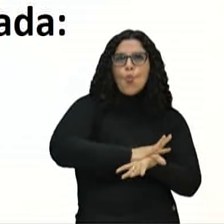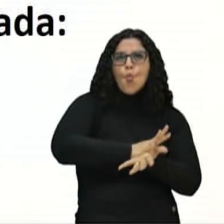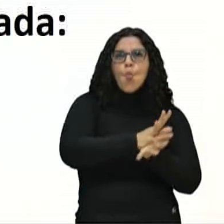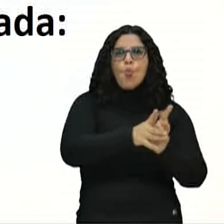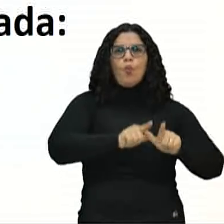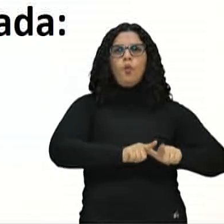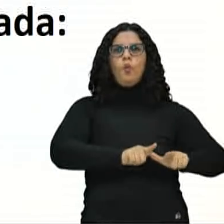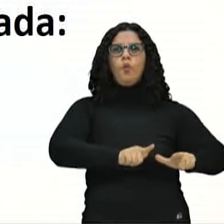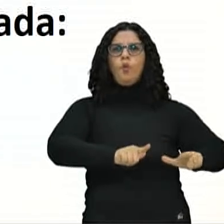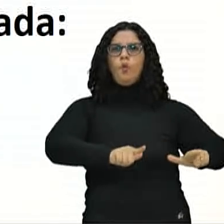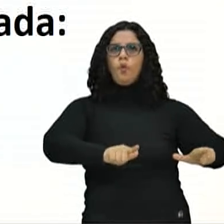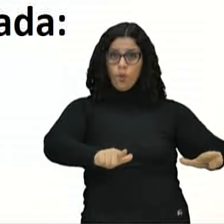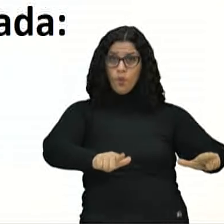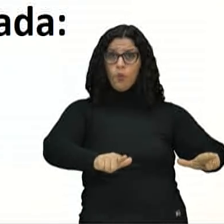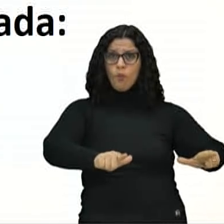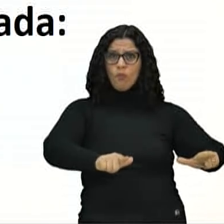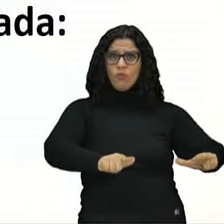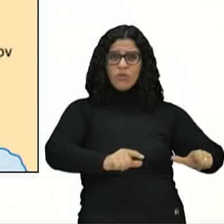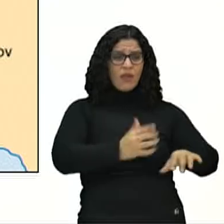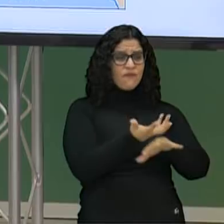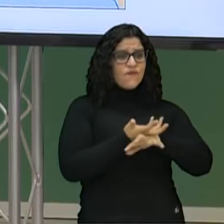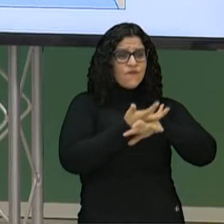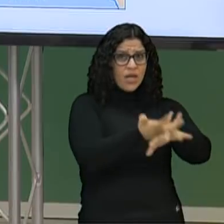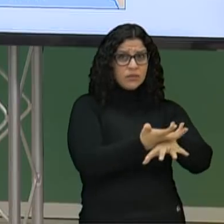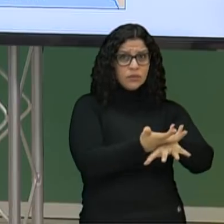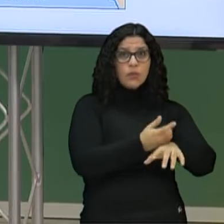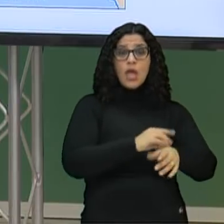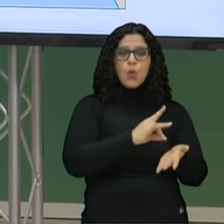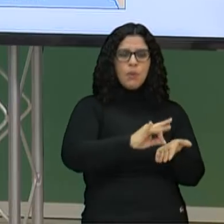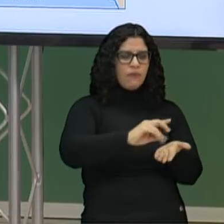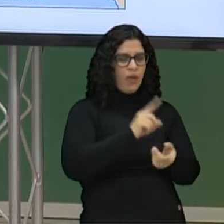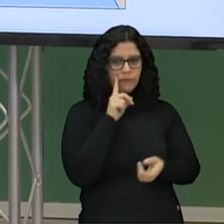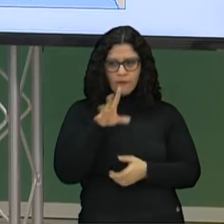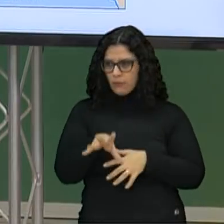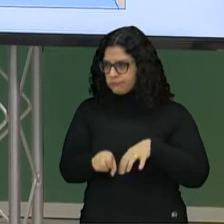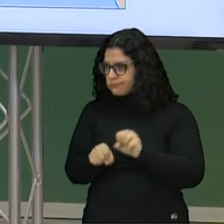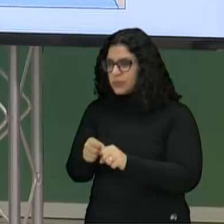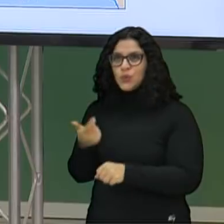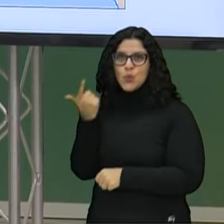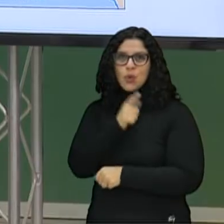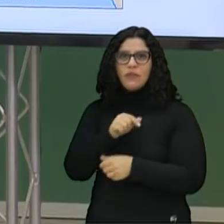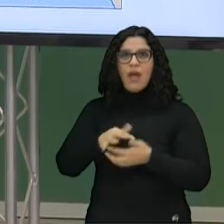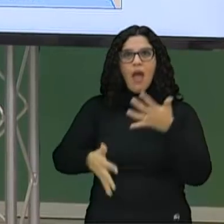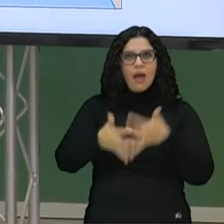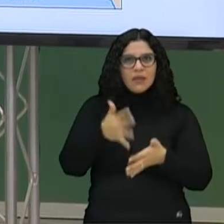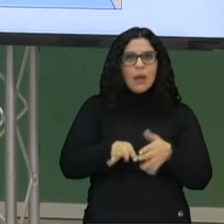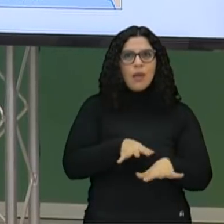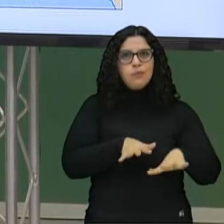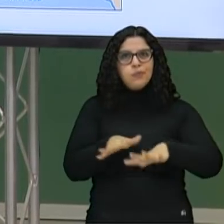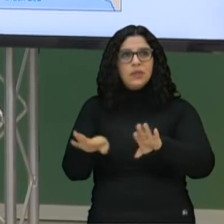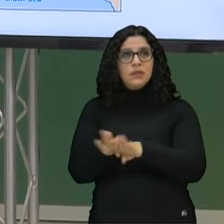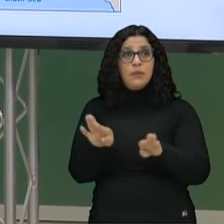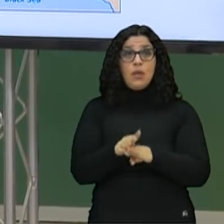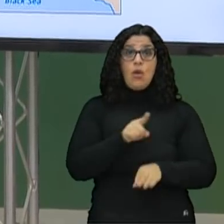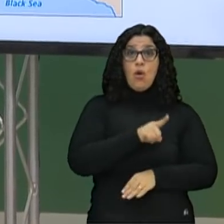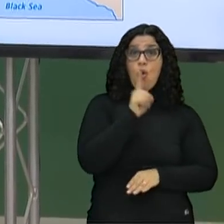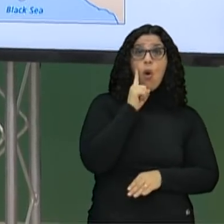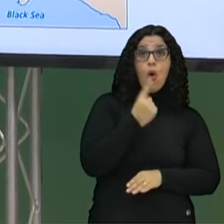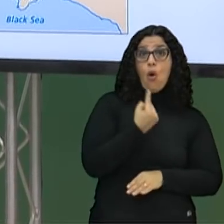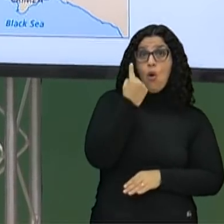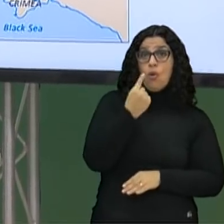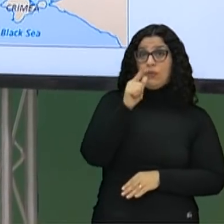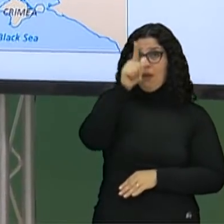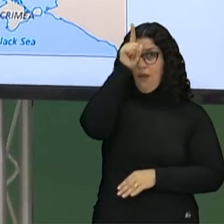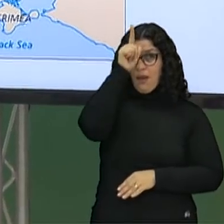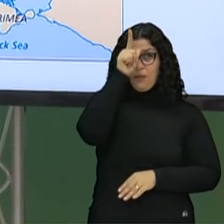o território que o inimigo vai passar para que ele tenha maior dificuldade em continuar avançando. Aqui você tem a Alemanha,